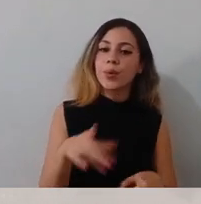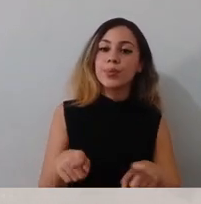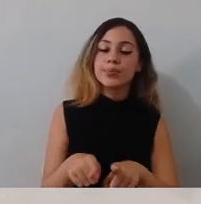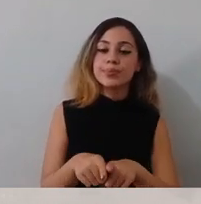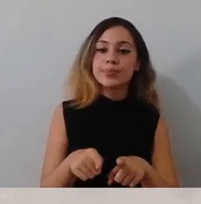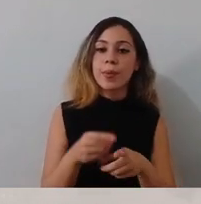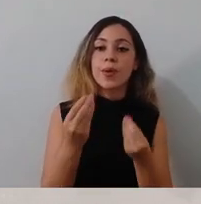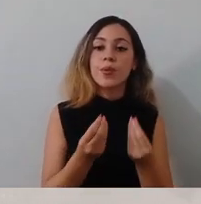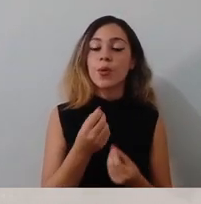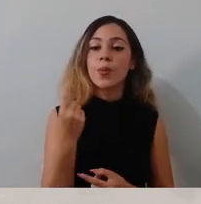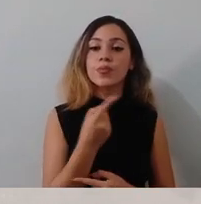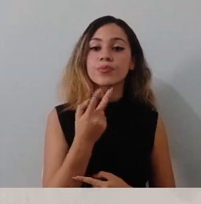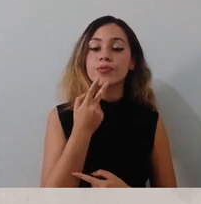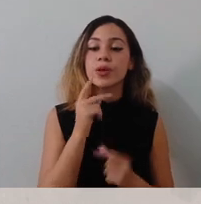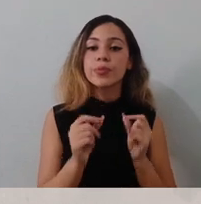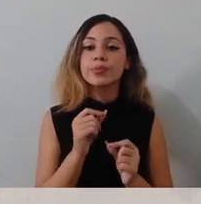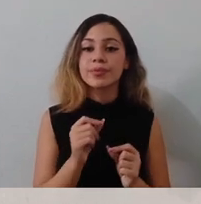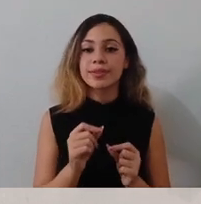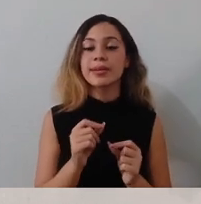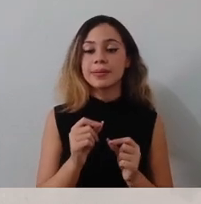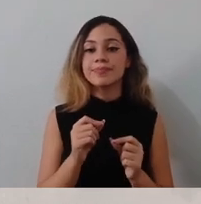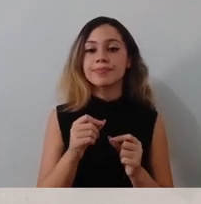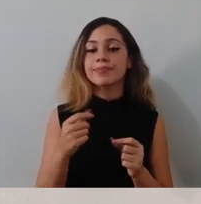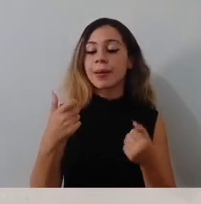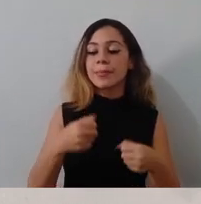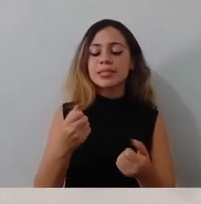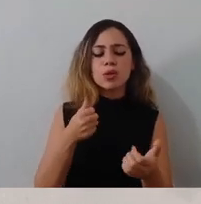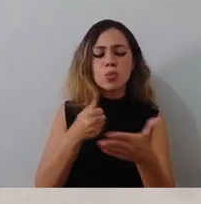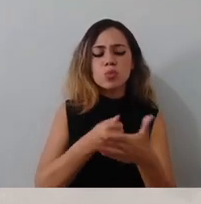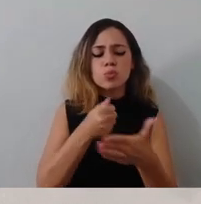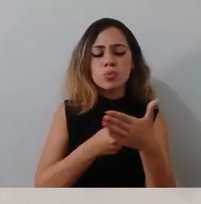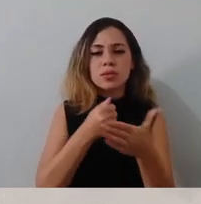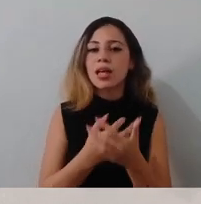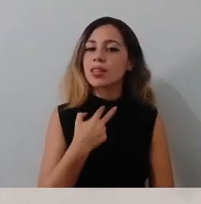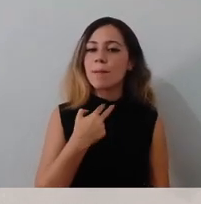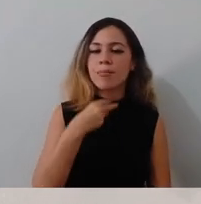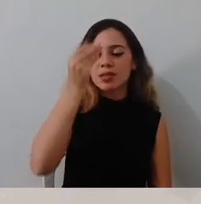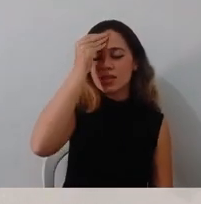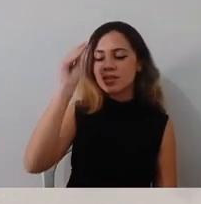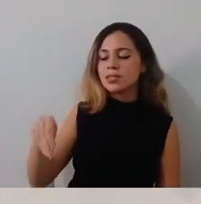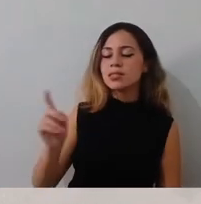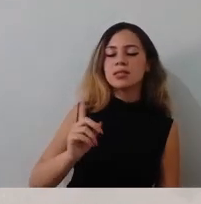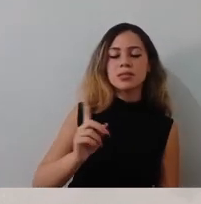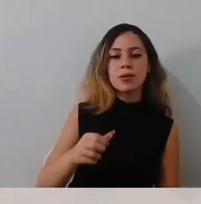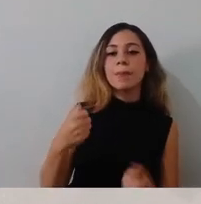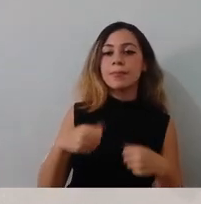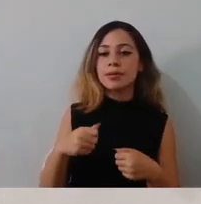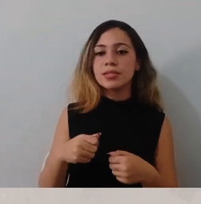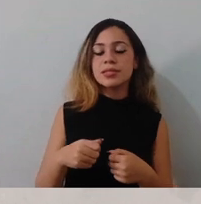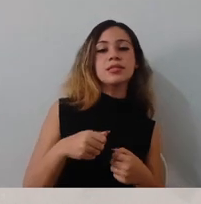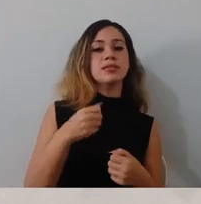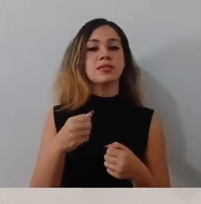nos sentir. E a mensagem é resiliência. Não deu certo em um lugar, vai para outro. Aquela escola está tratando seu